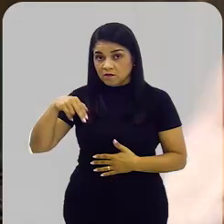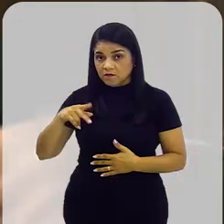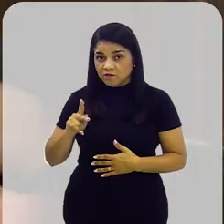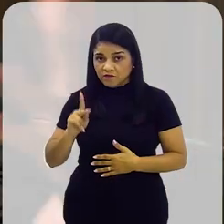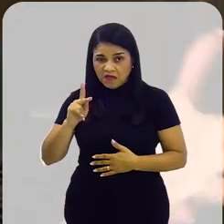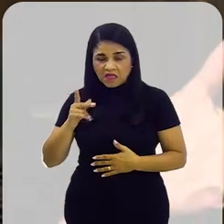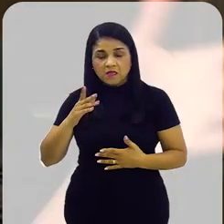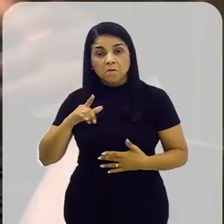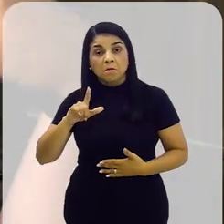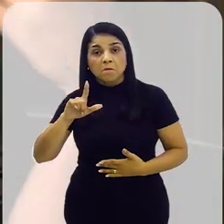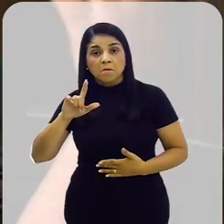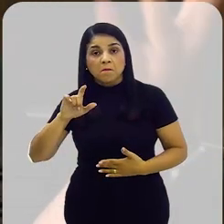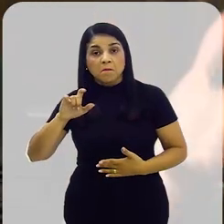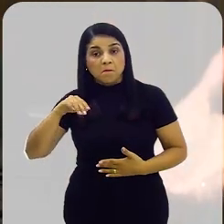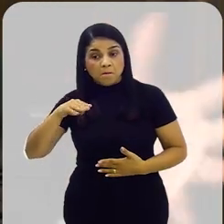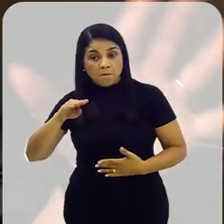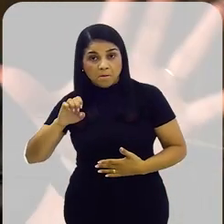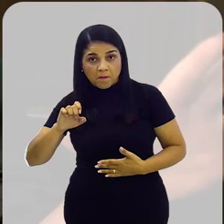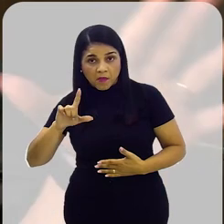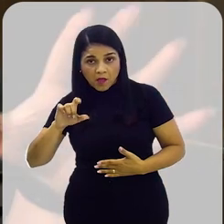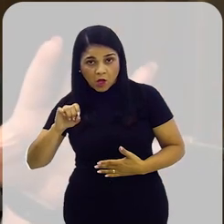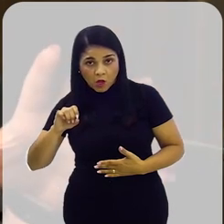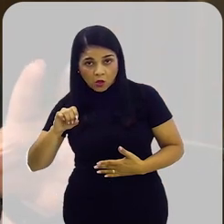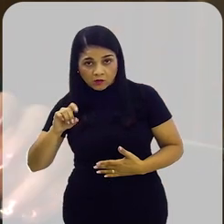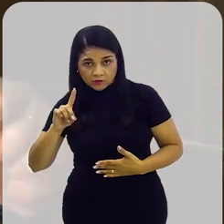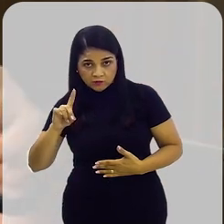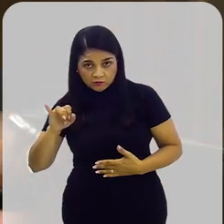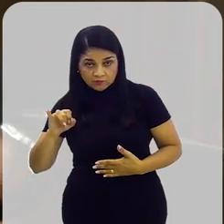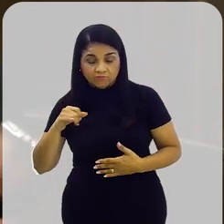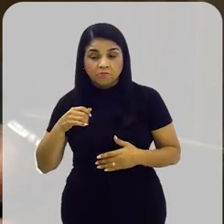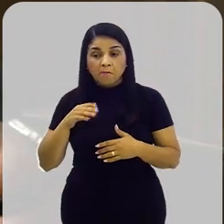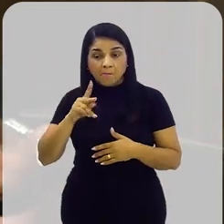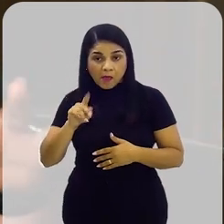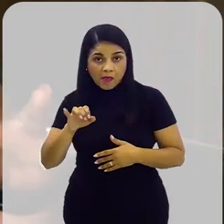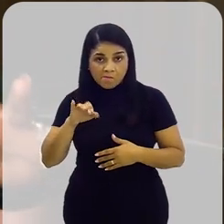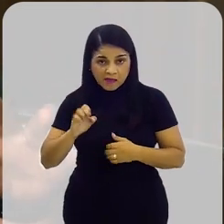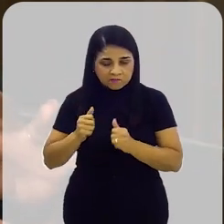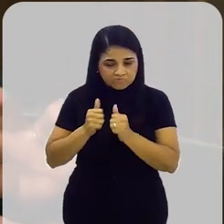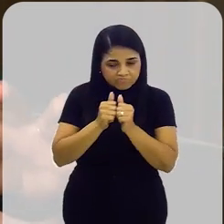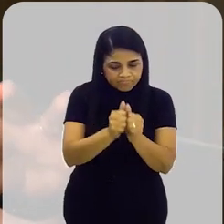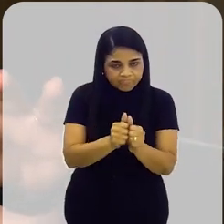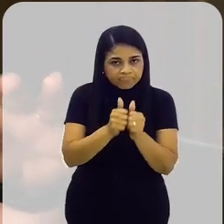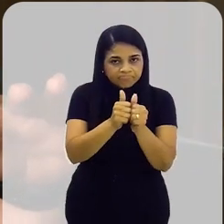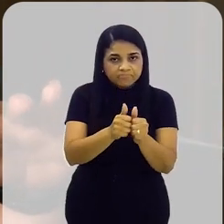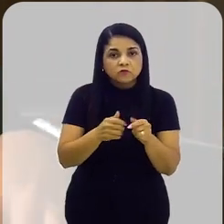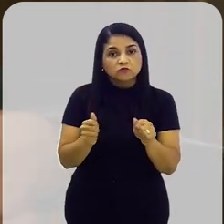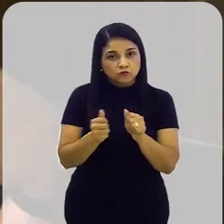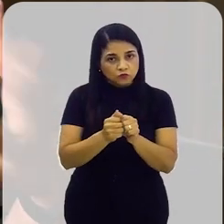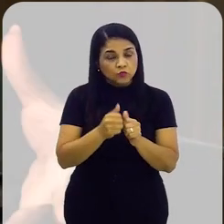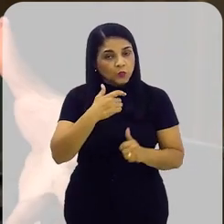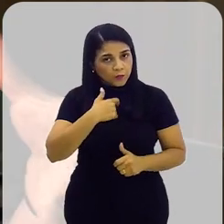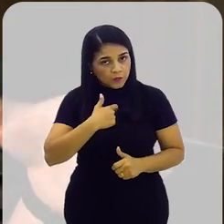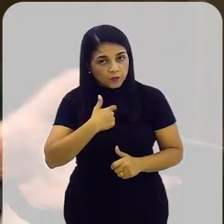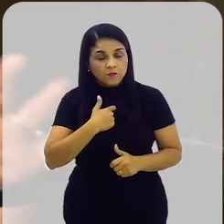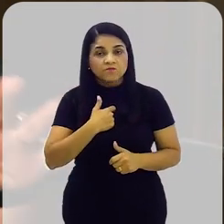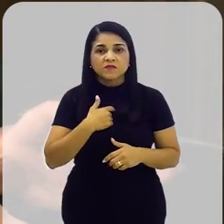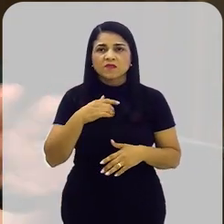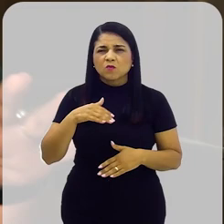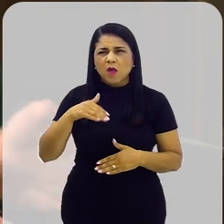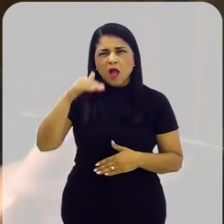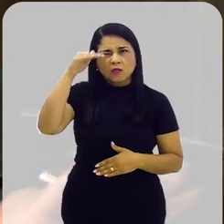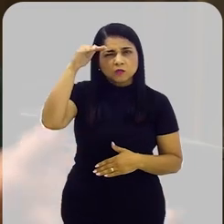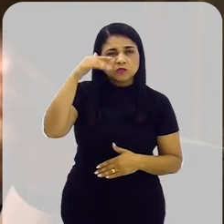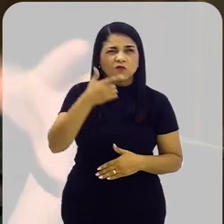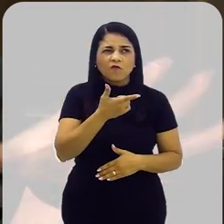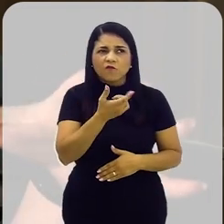funk tranquilo, melody, meus pais sempre me acompanhavam. Só que eu acho que quando eu me tornei adulta, ali